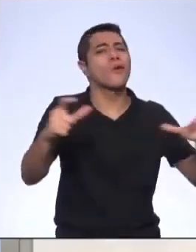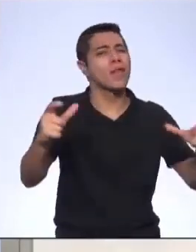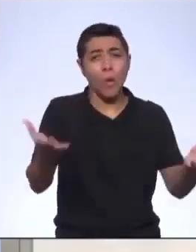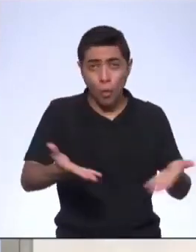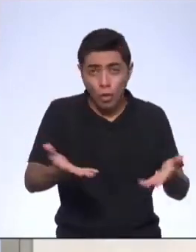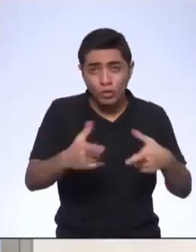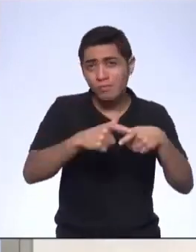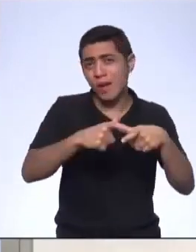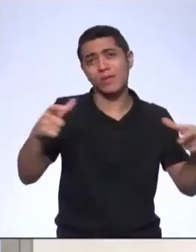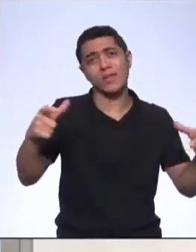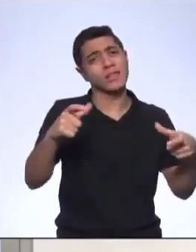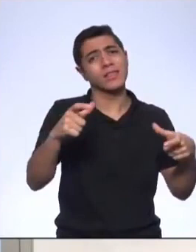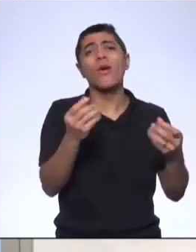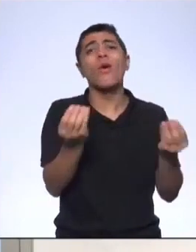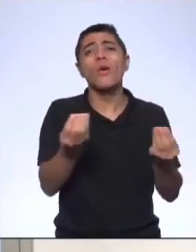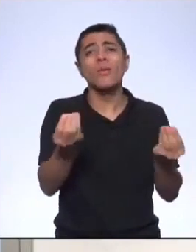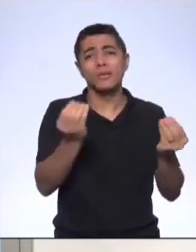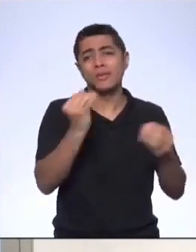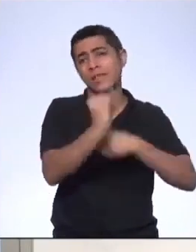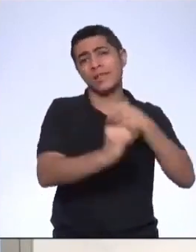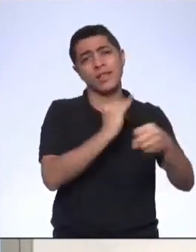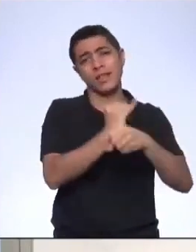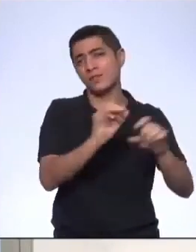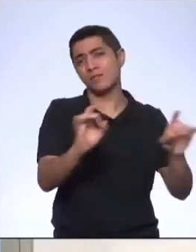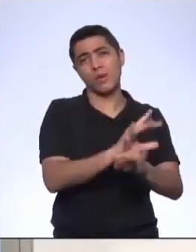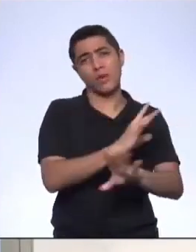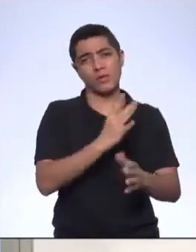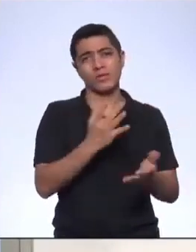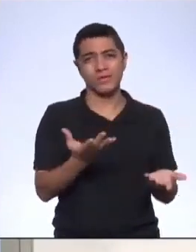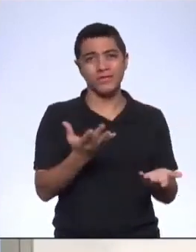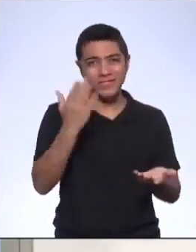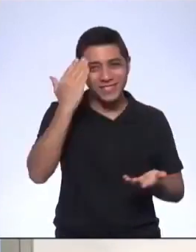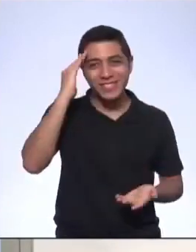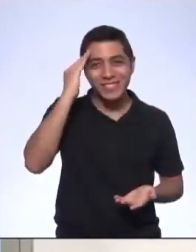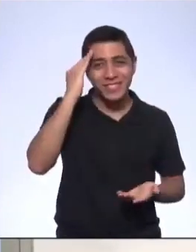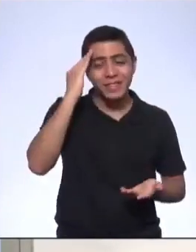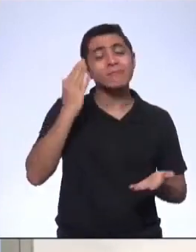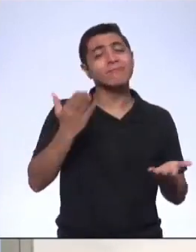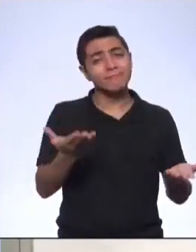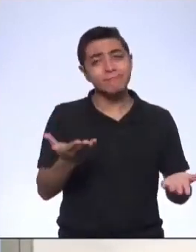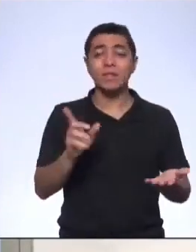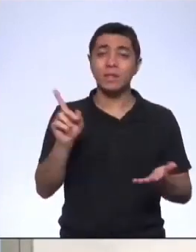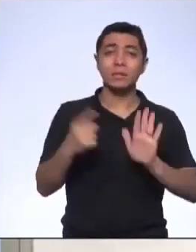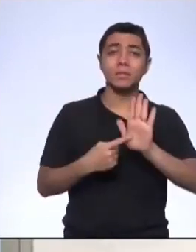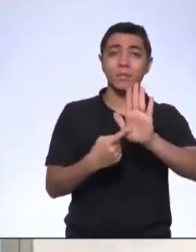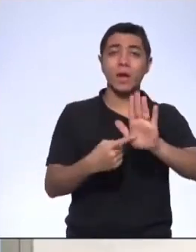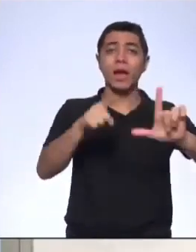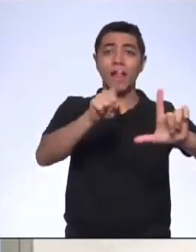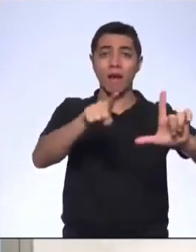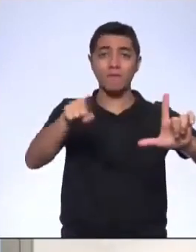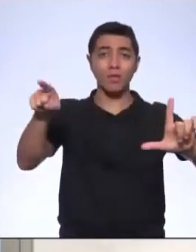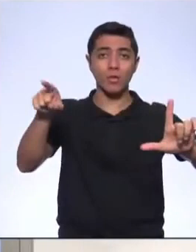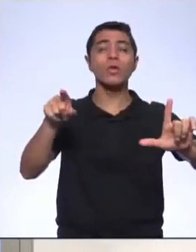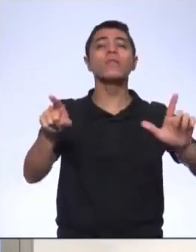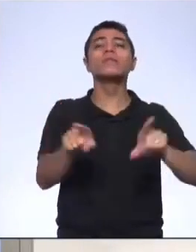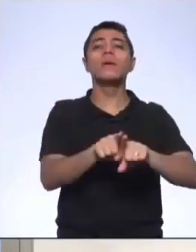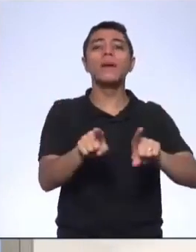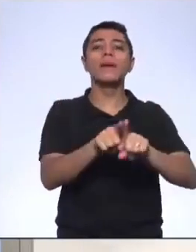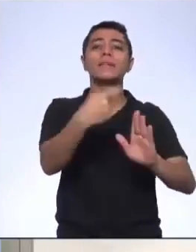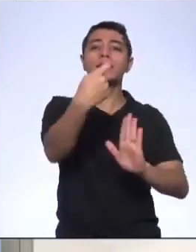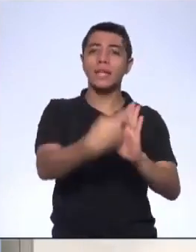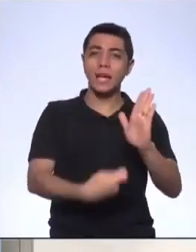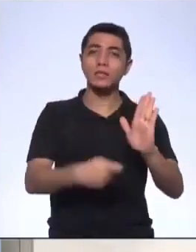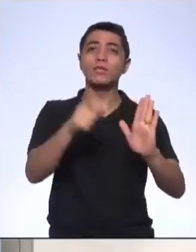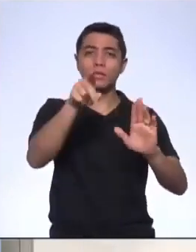coisa importante, olha o que a gente está aprendendo aqui. A leitura de um gráfico e a leitura de um texto é tão importante quanto você fazer o